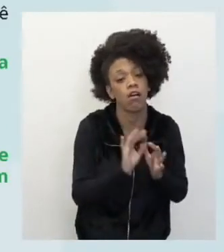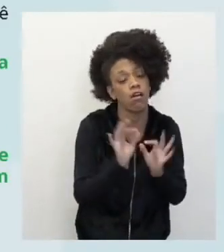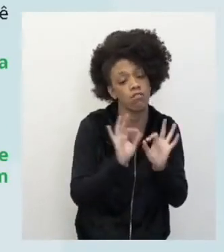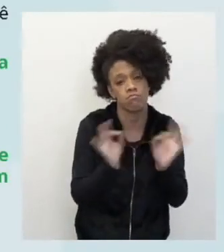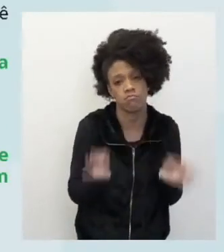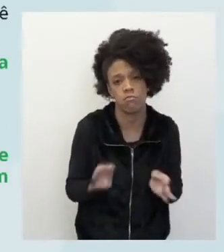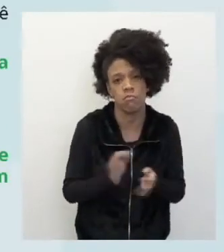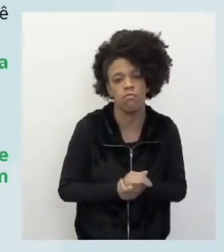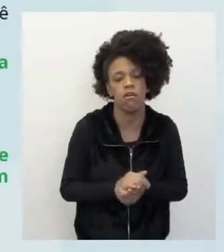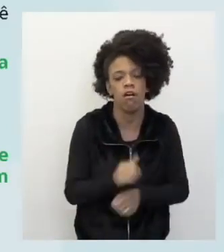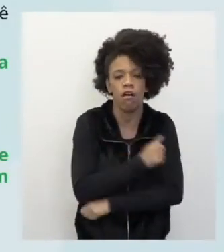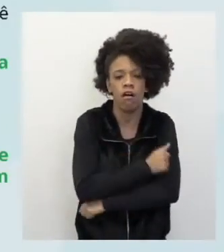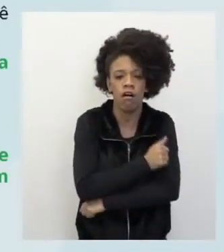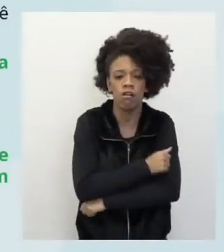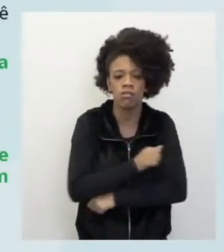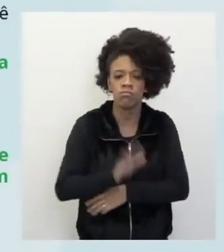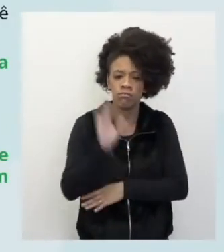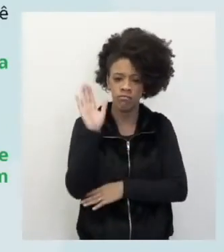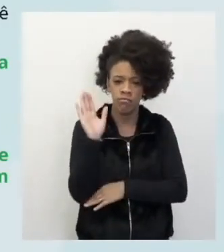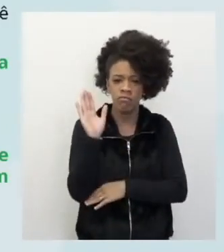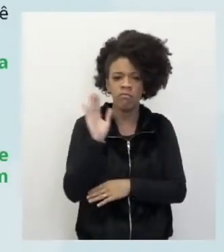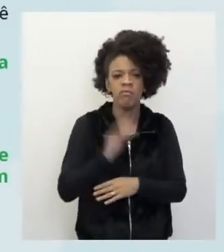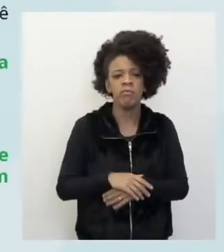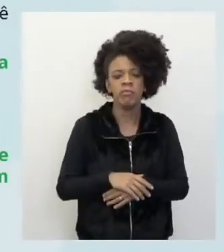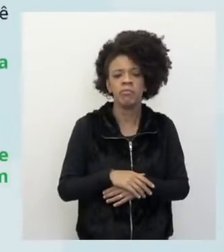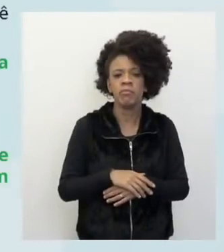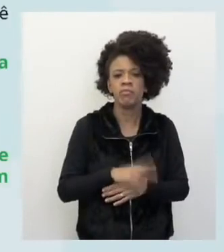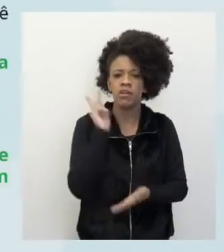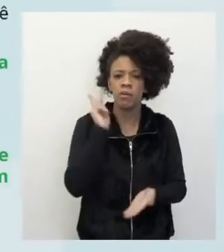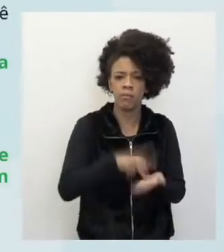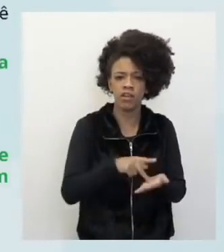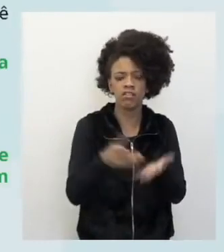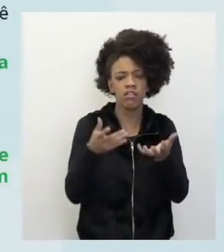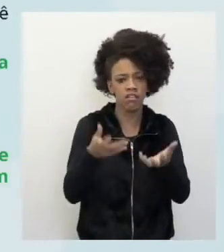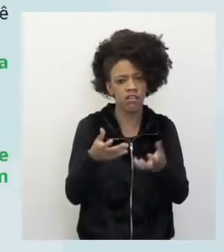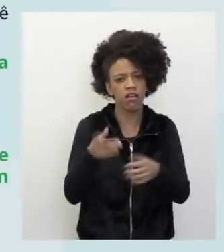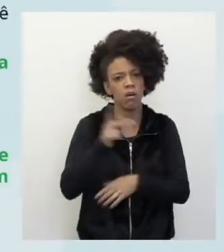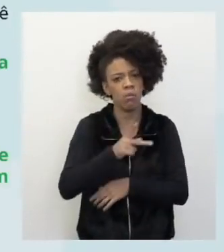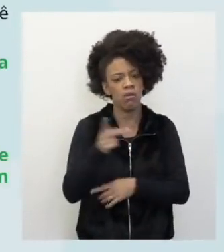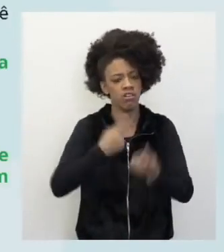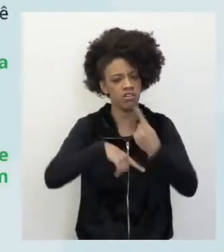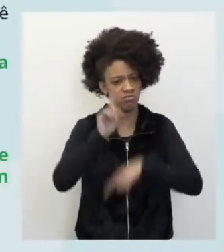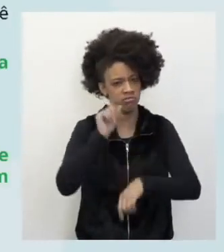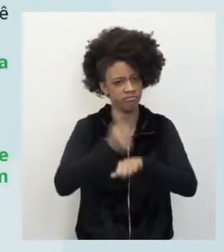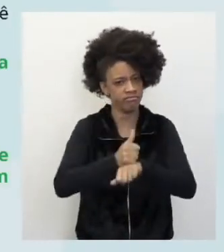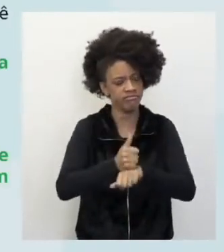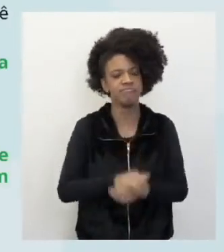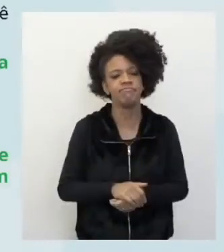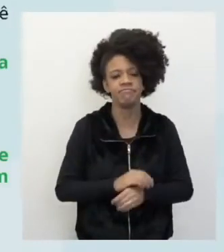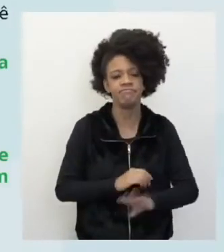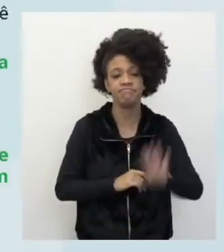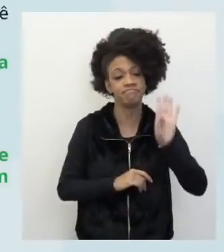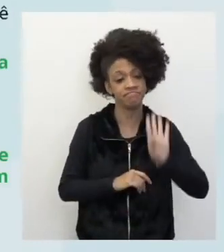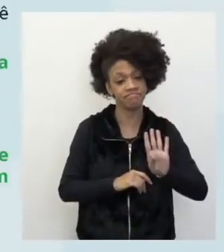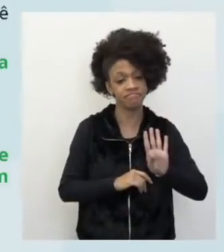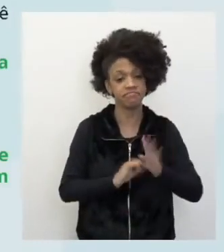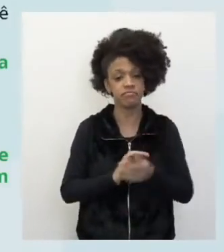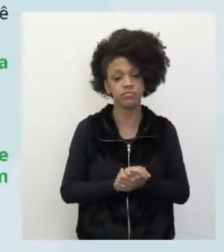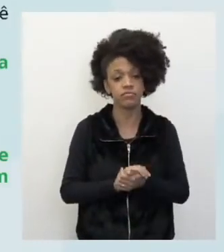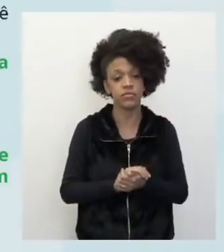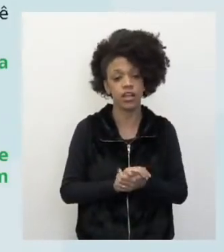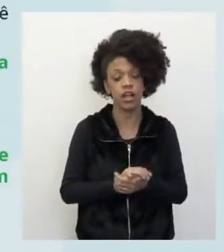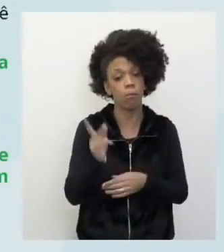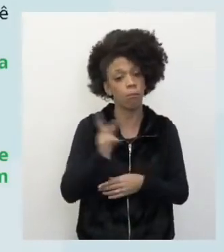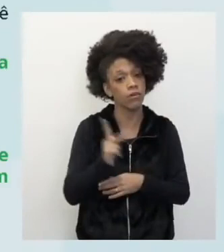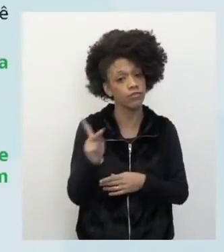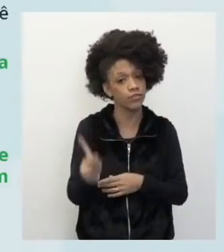sim. Os alunos que estão com a mão levantada estão respondendo, presente, eu quero ser professor. Na B, o professor é o que está no primeiro plano,